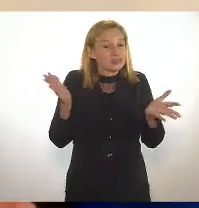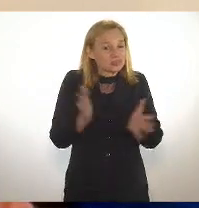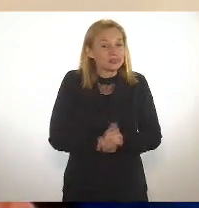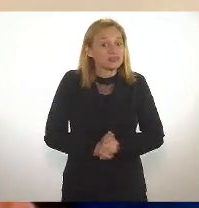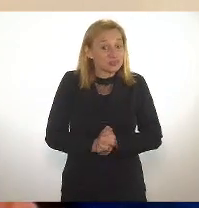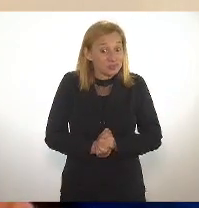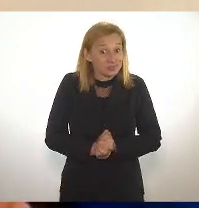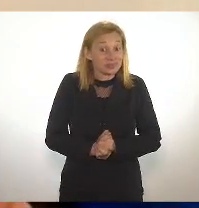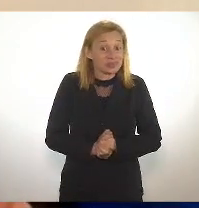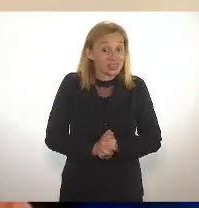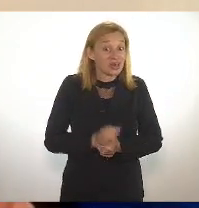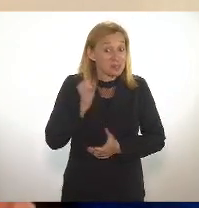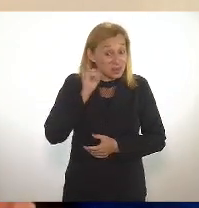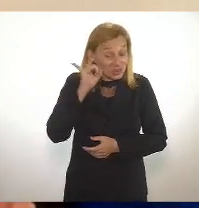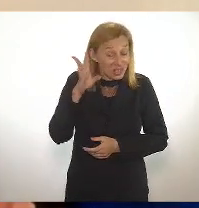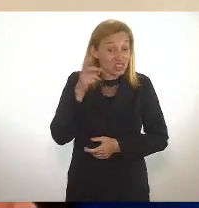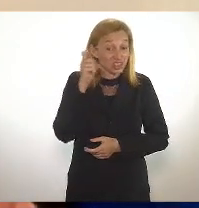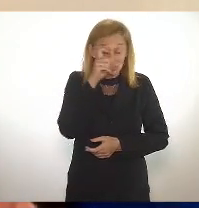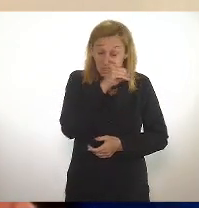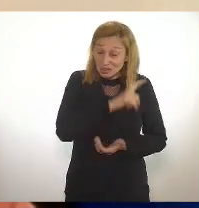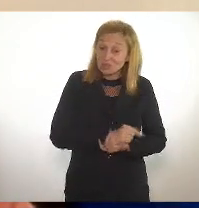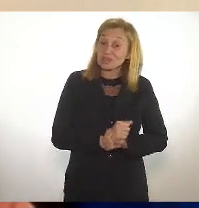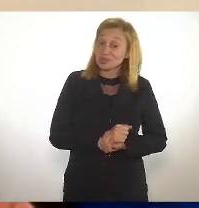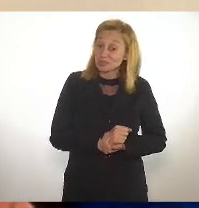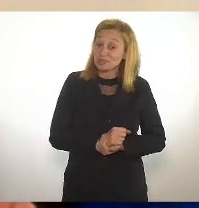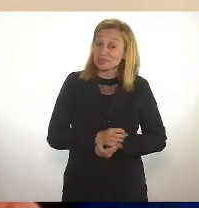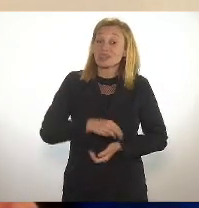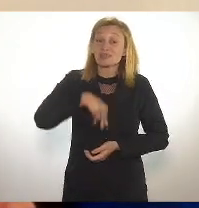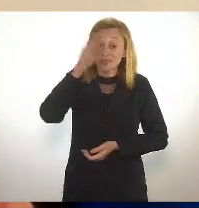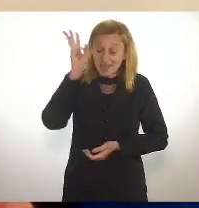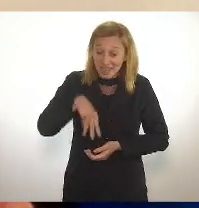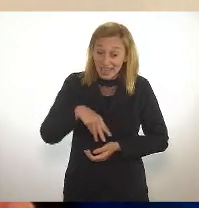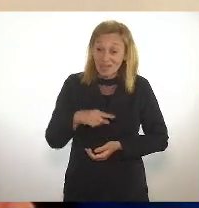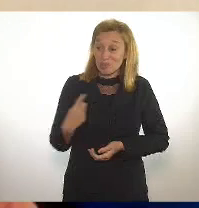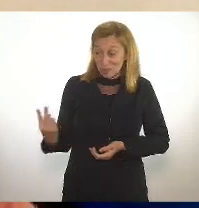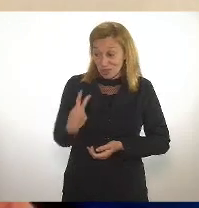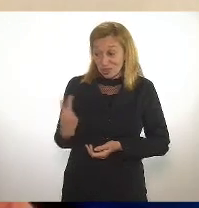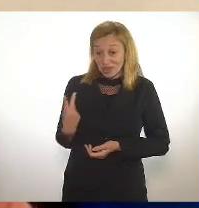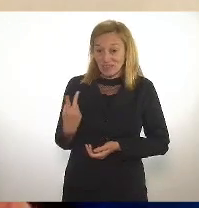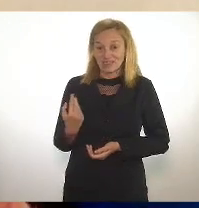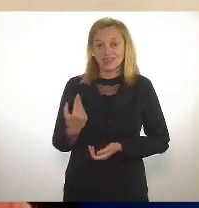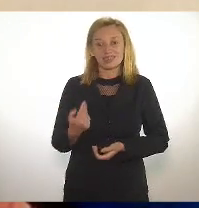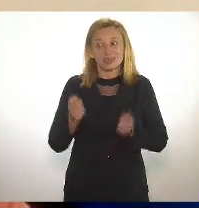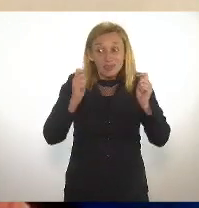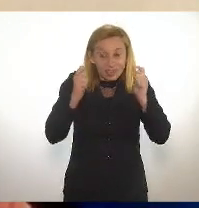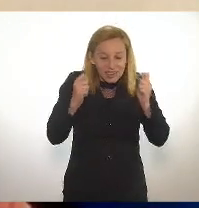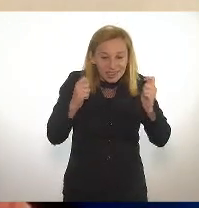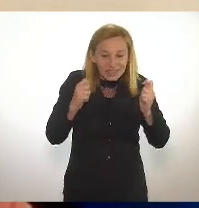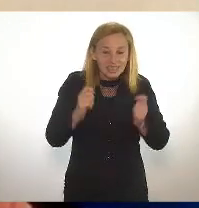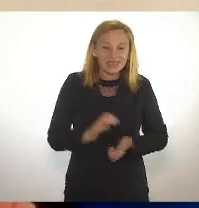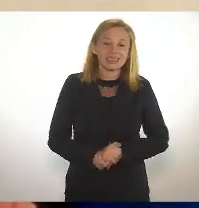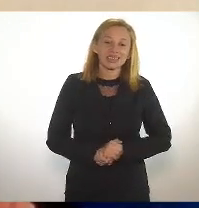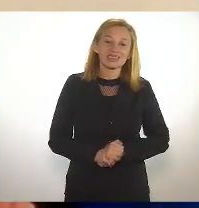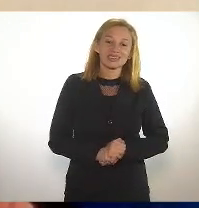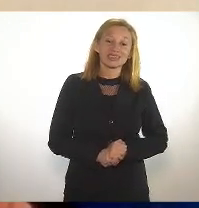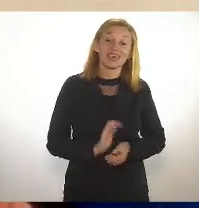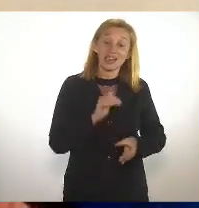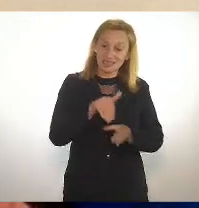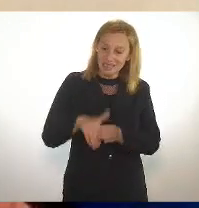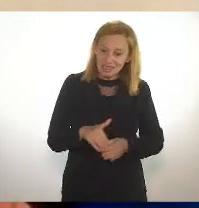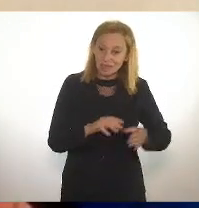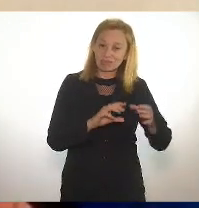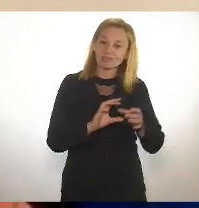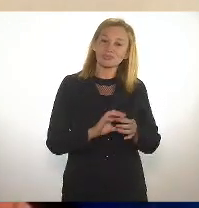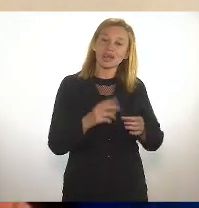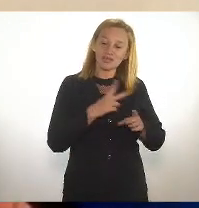a situação na madrugada era difícil para quem, assim como nós dois, torce pela eleição, pela